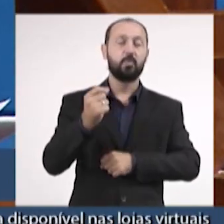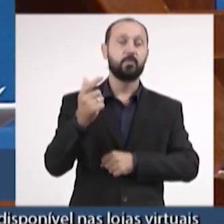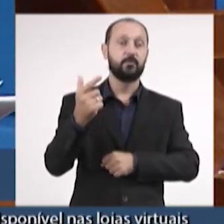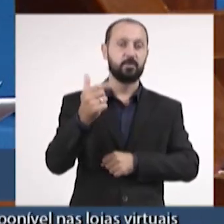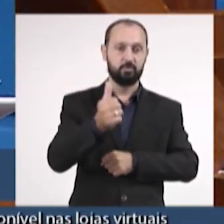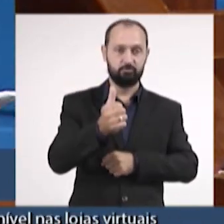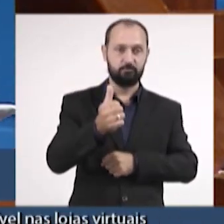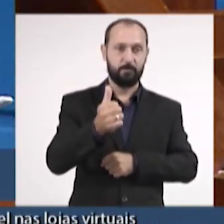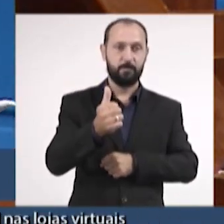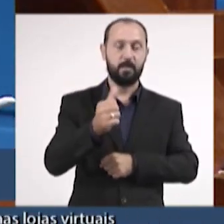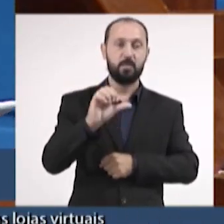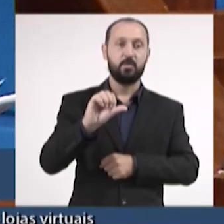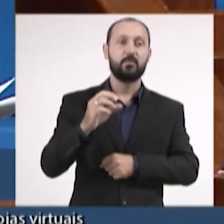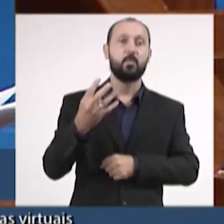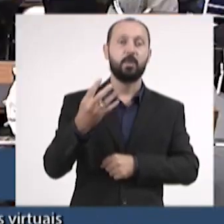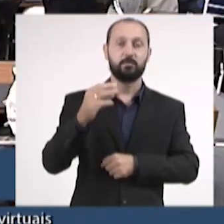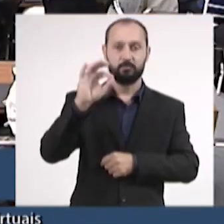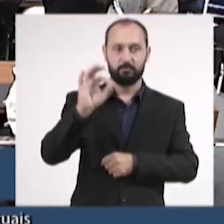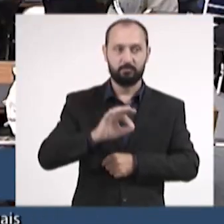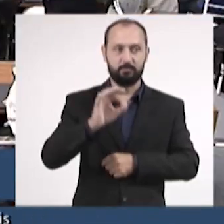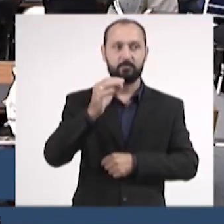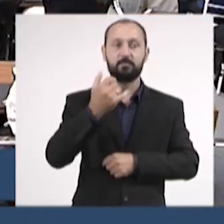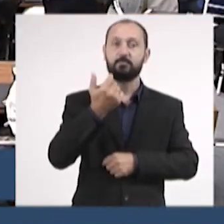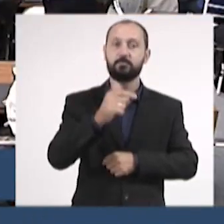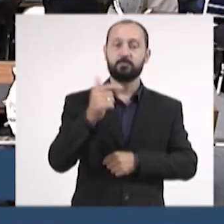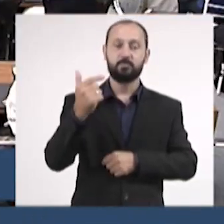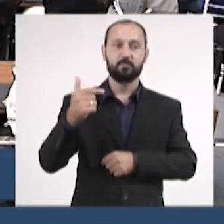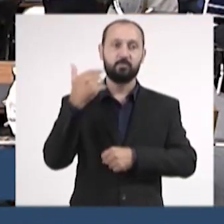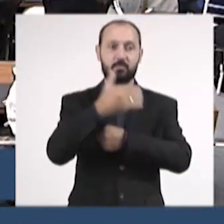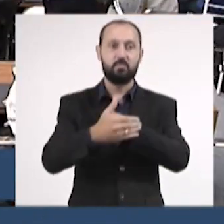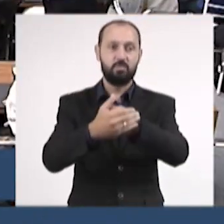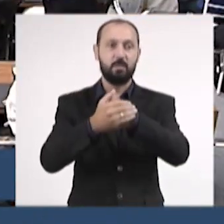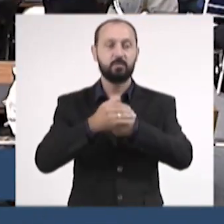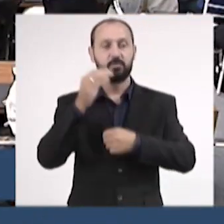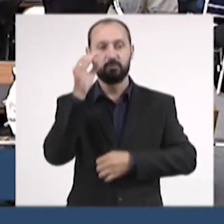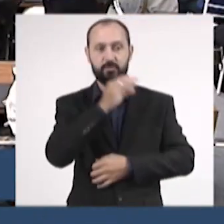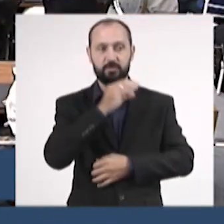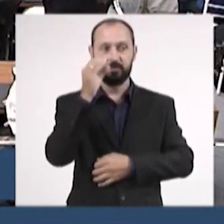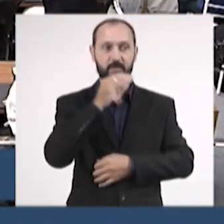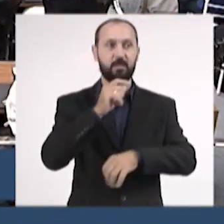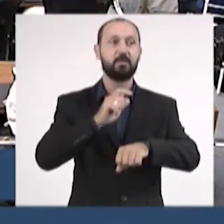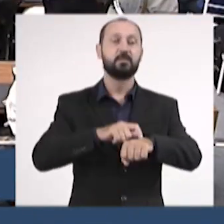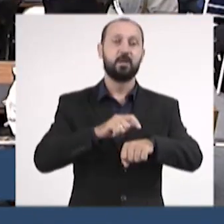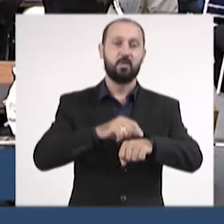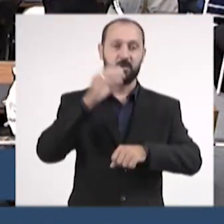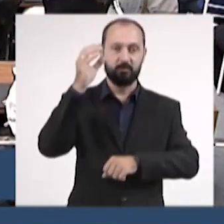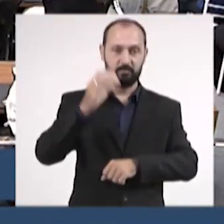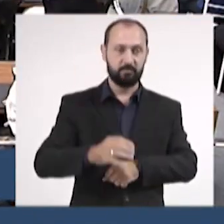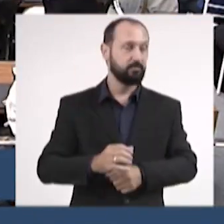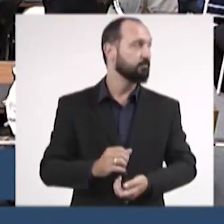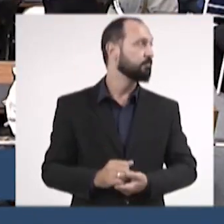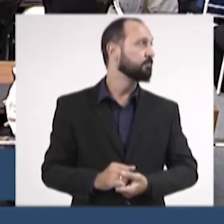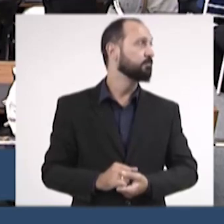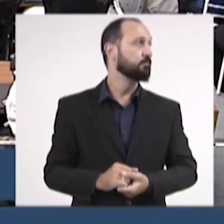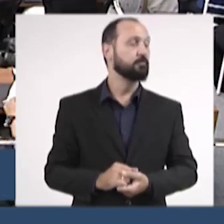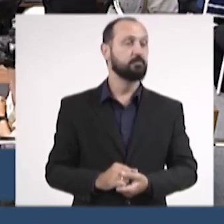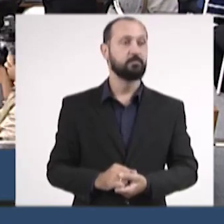2021, 94% não tinham medida protetiva de urgência no momento do crime.